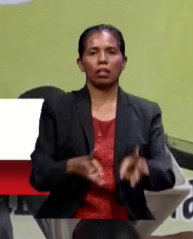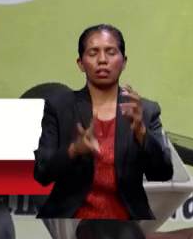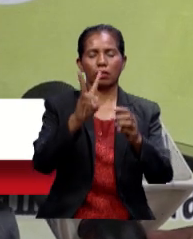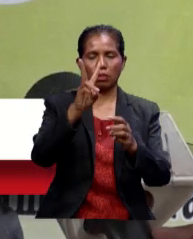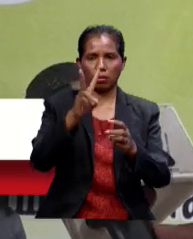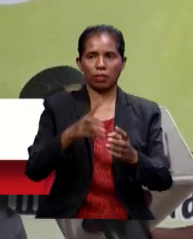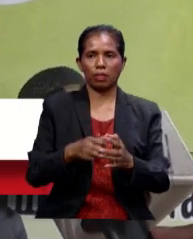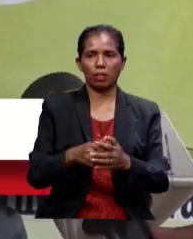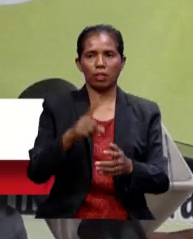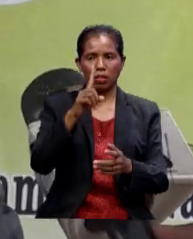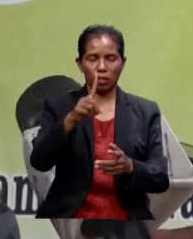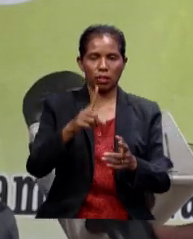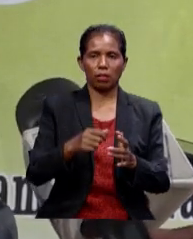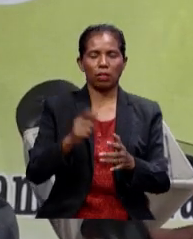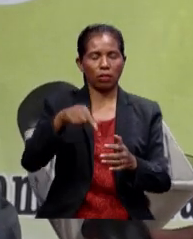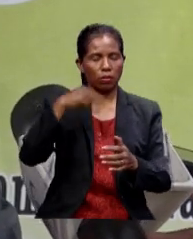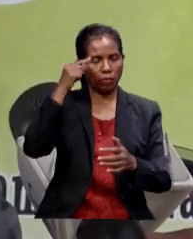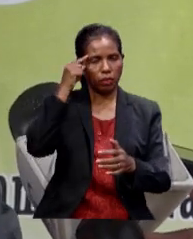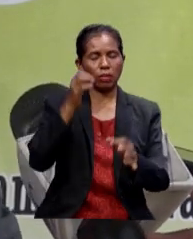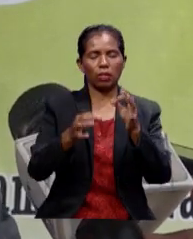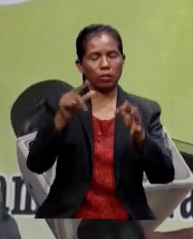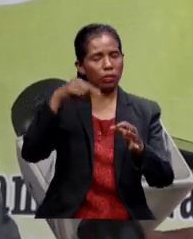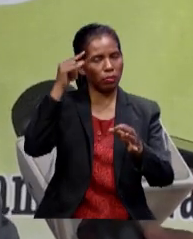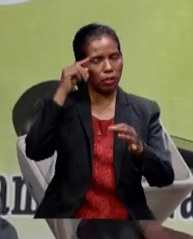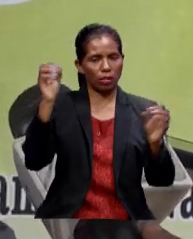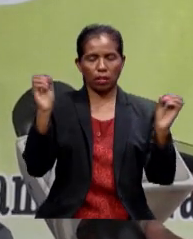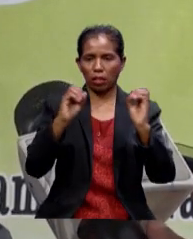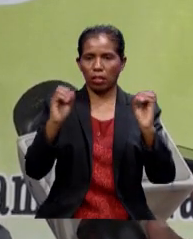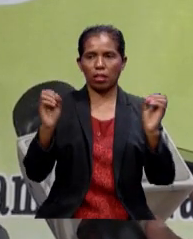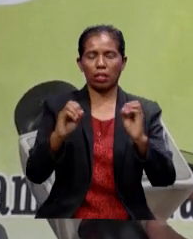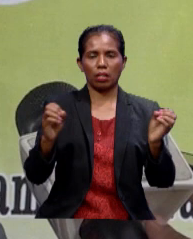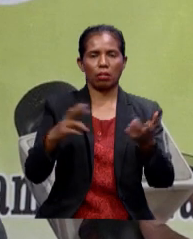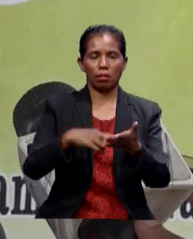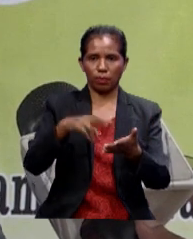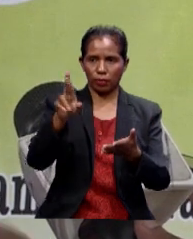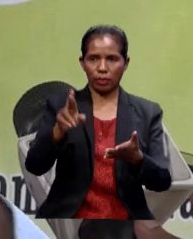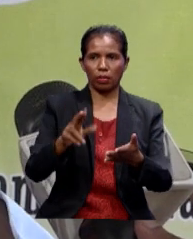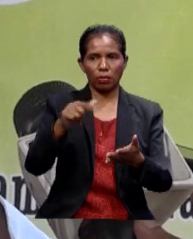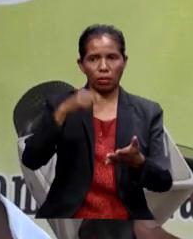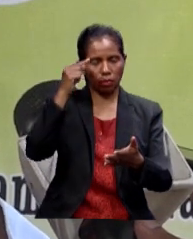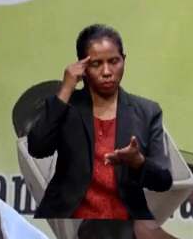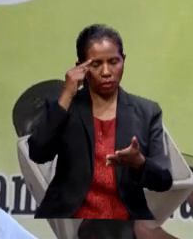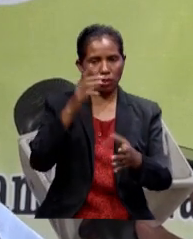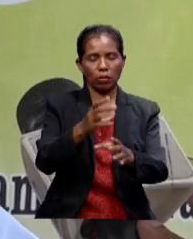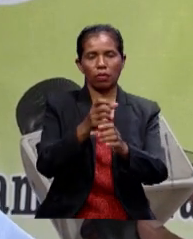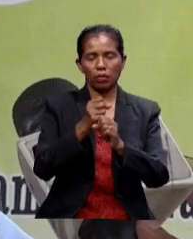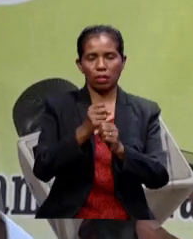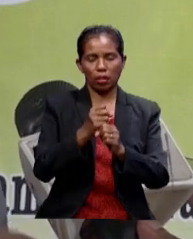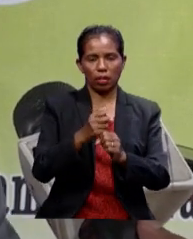ida, quando o governo haria kata la ia possibilidade atau aprova, o governo rasi retira nia